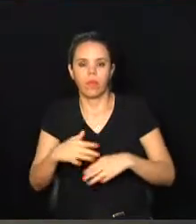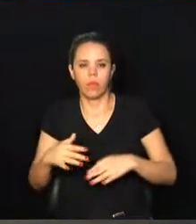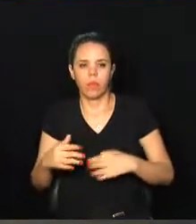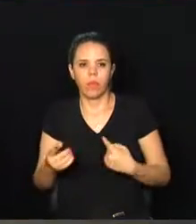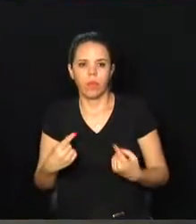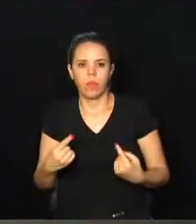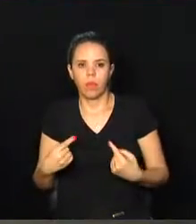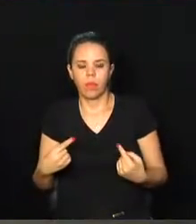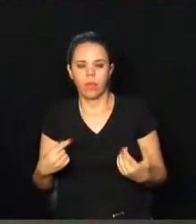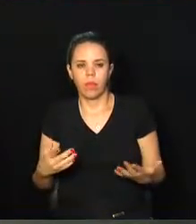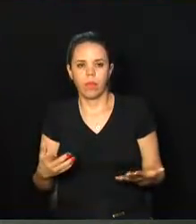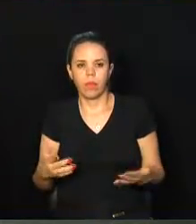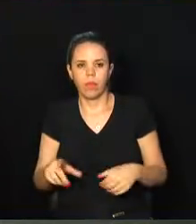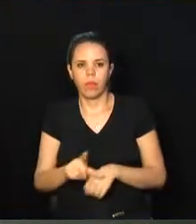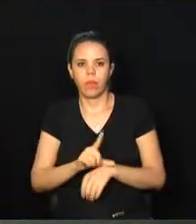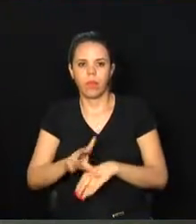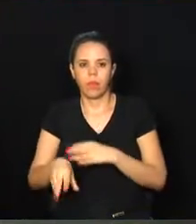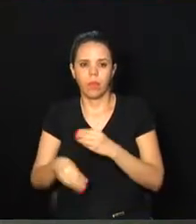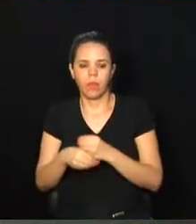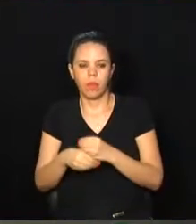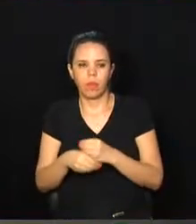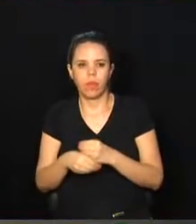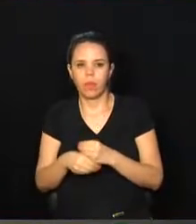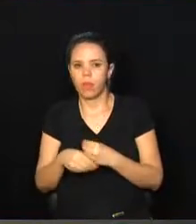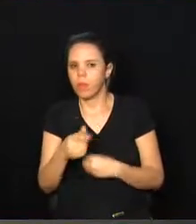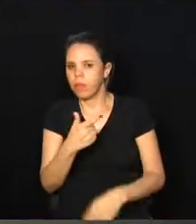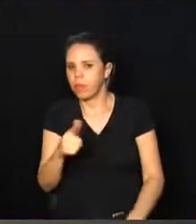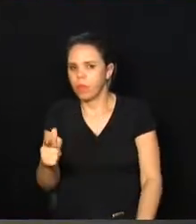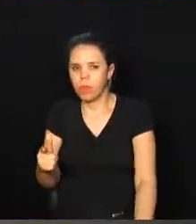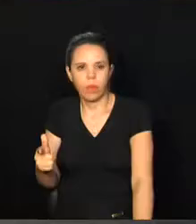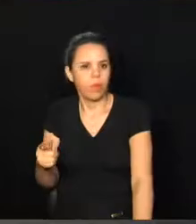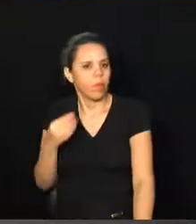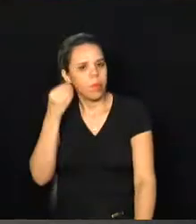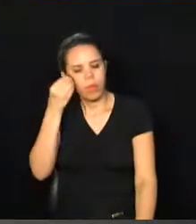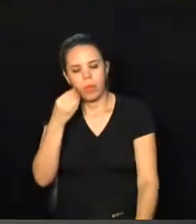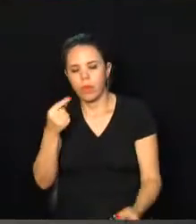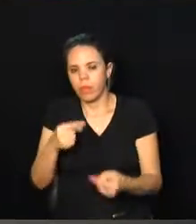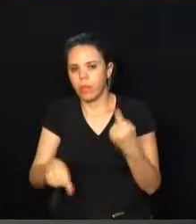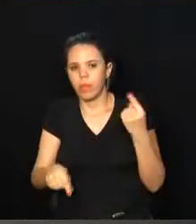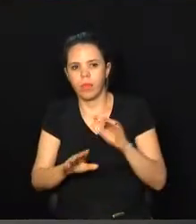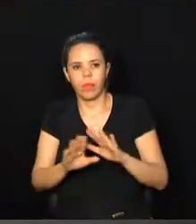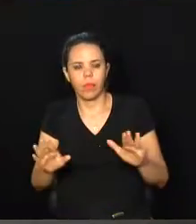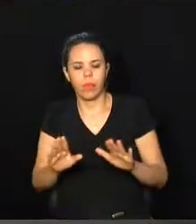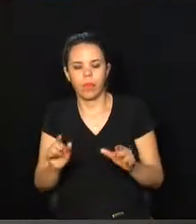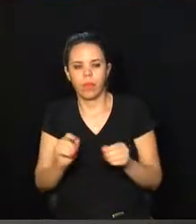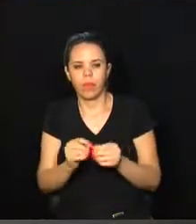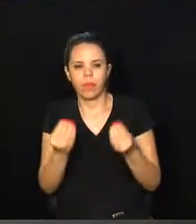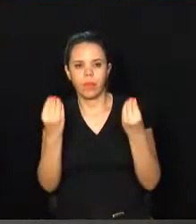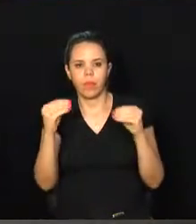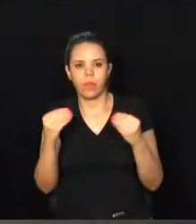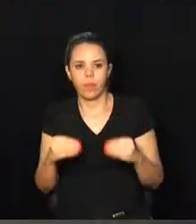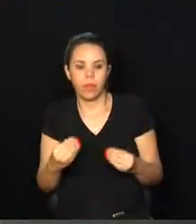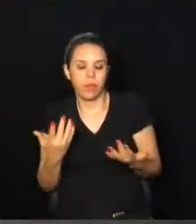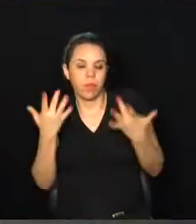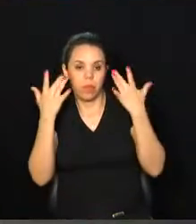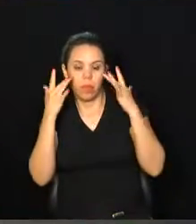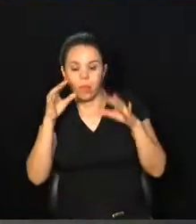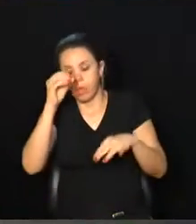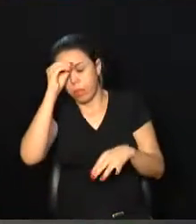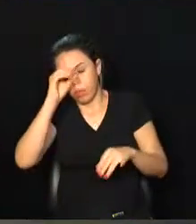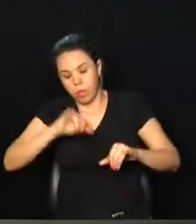contemporâneo na legislação, sem exatamente ter o mínimo sentido daquilo que foi colocado. A gente